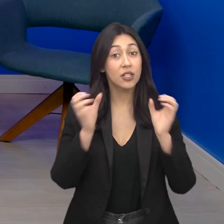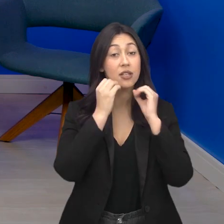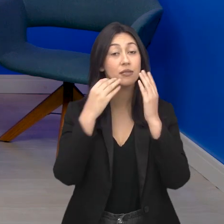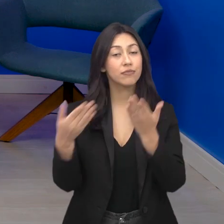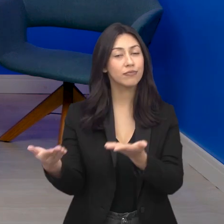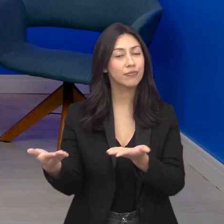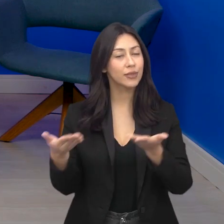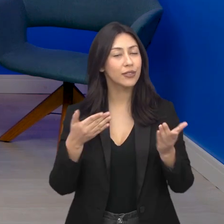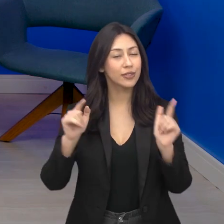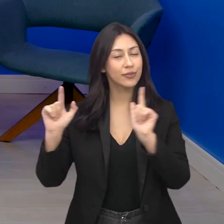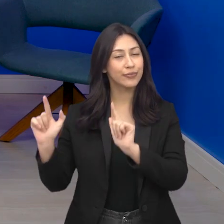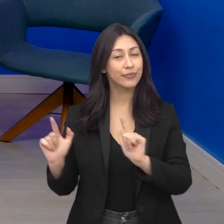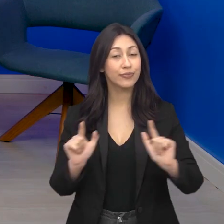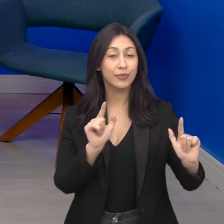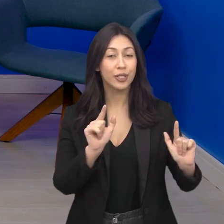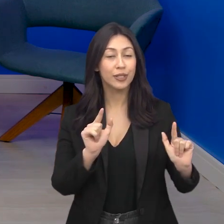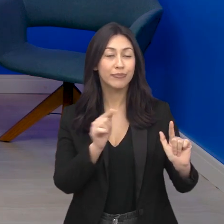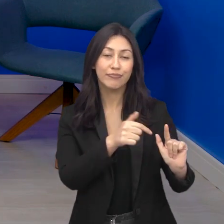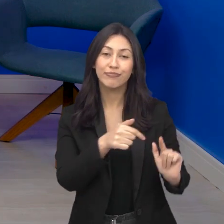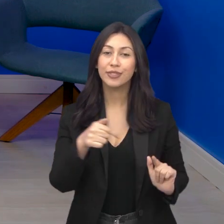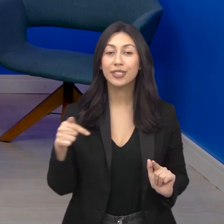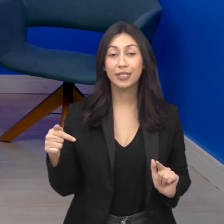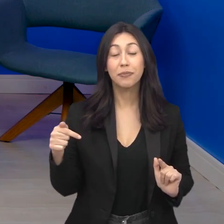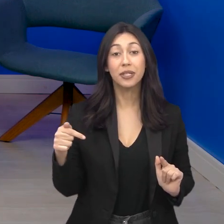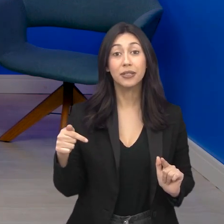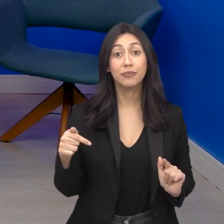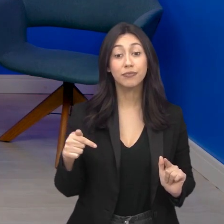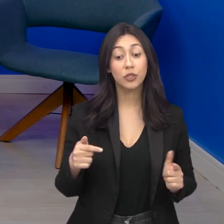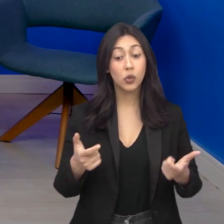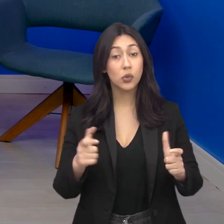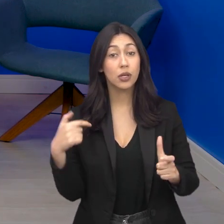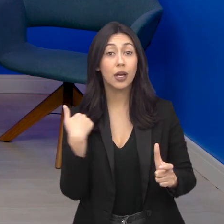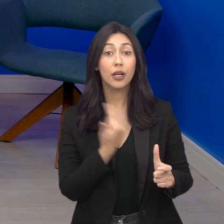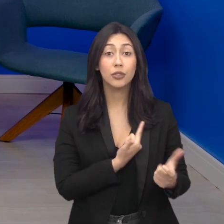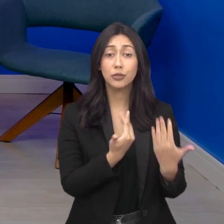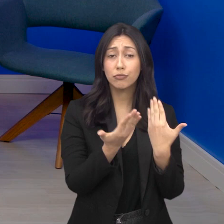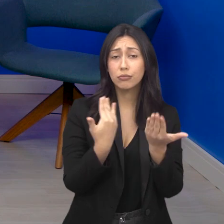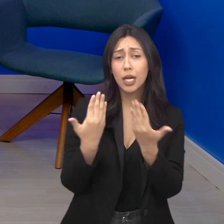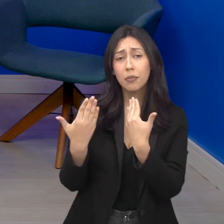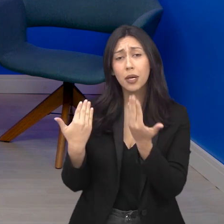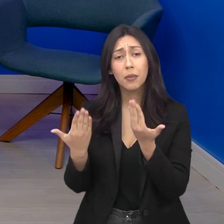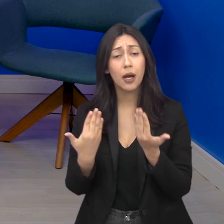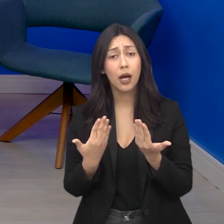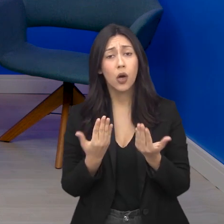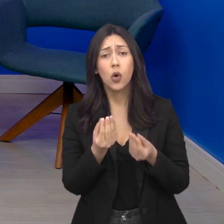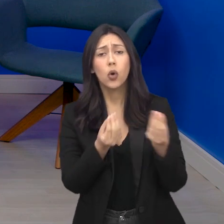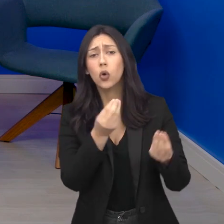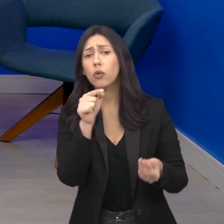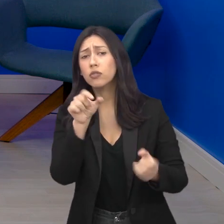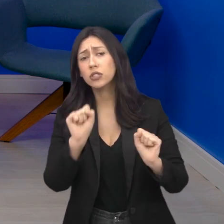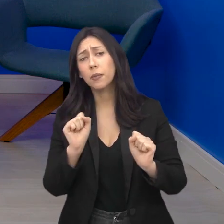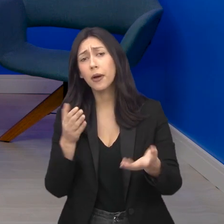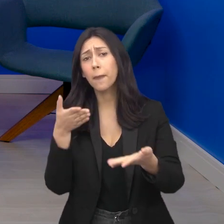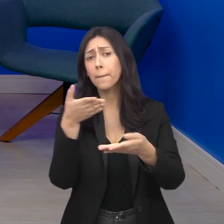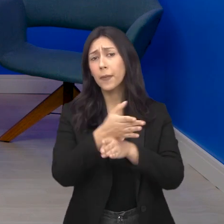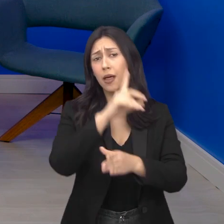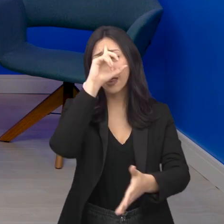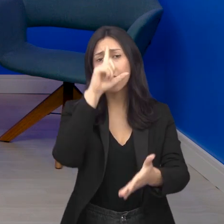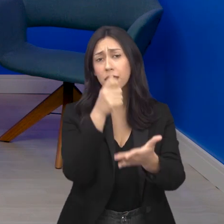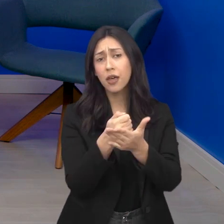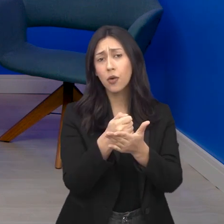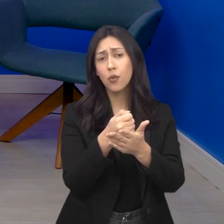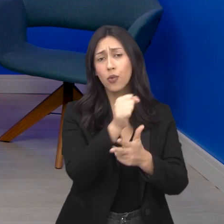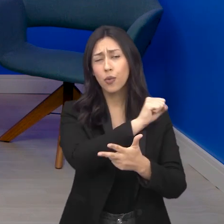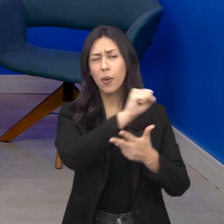Olá, sejam bem-vindos ao Sobre Política dessa semana, nosso espaço para falar mais sobre a sua participação nas decisões do